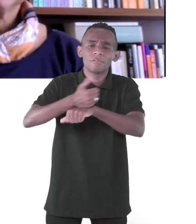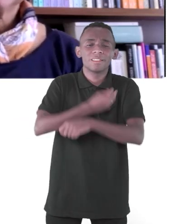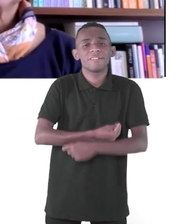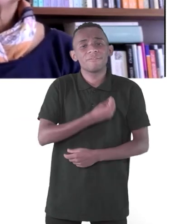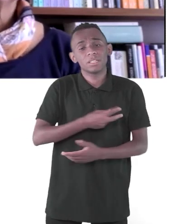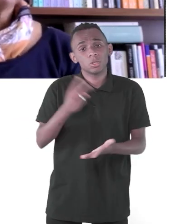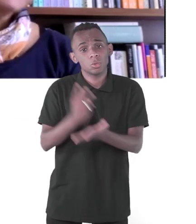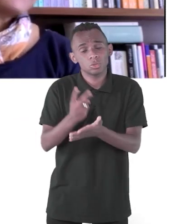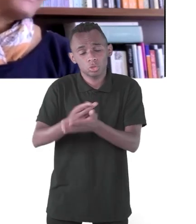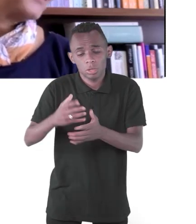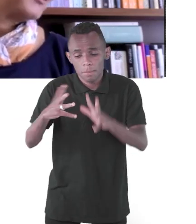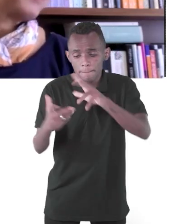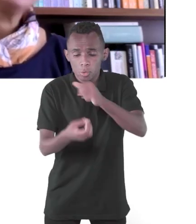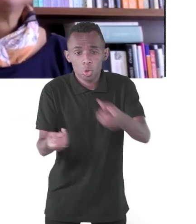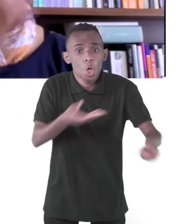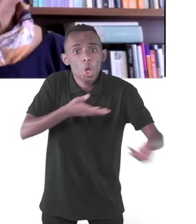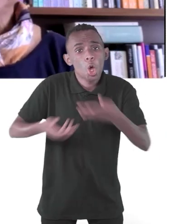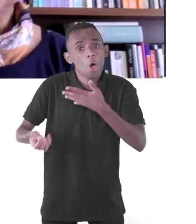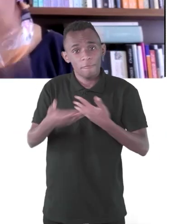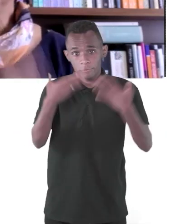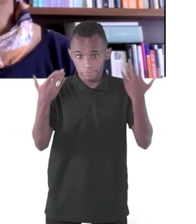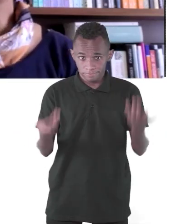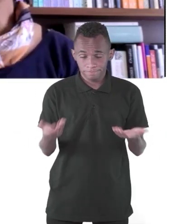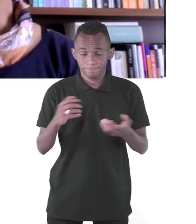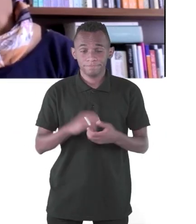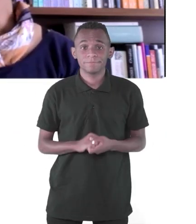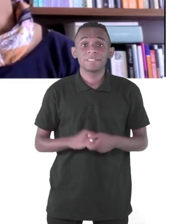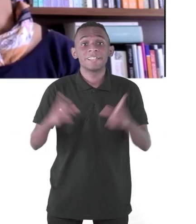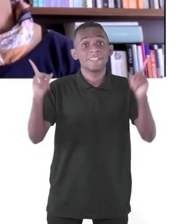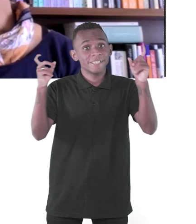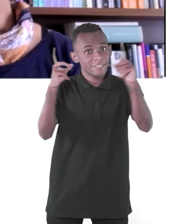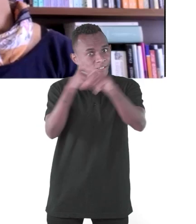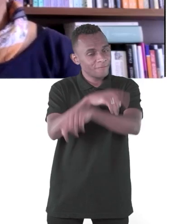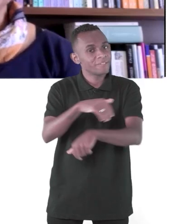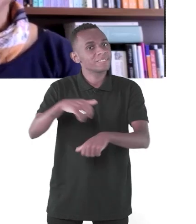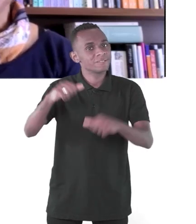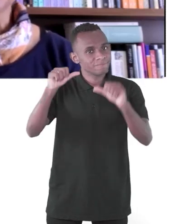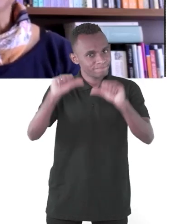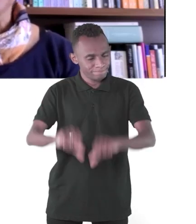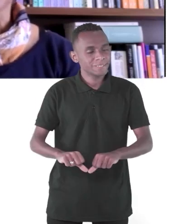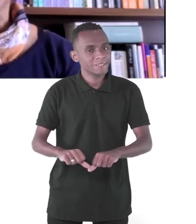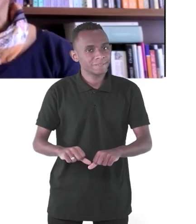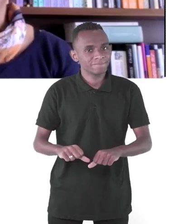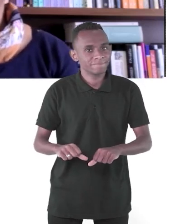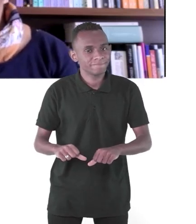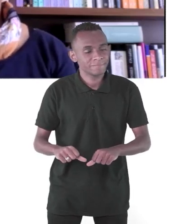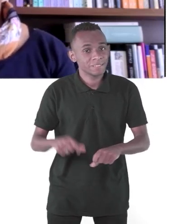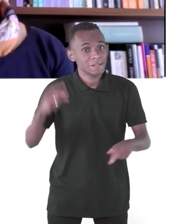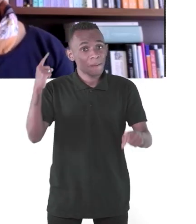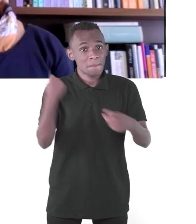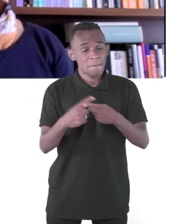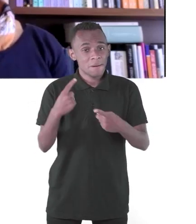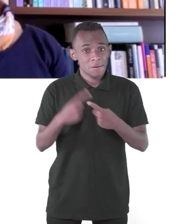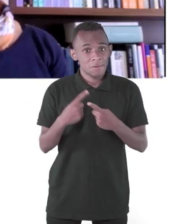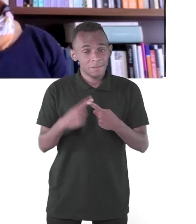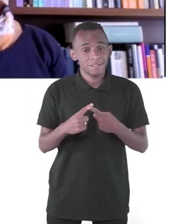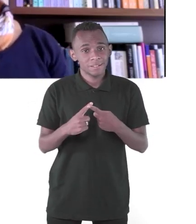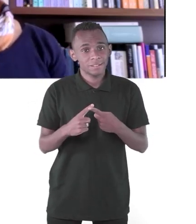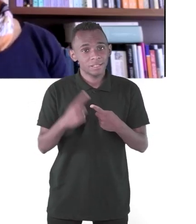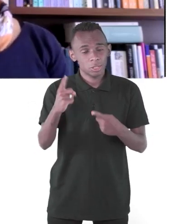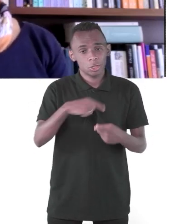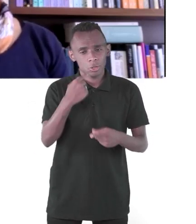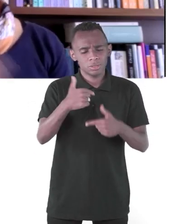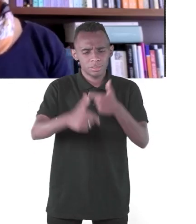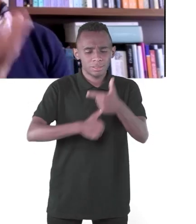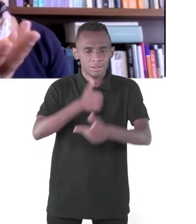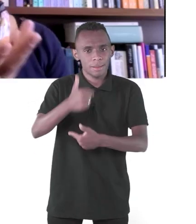moderno? Meu amigo, aí a conta é ainda mais difícil de fechar, né? Porque